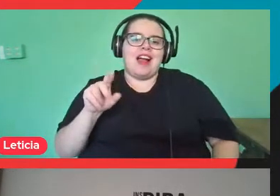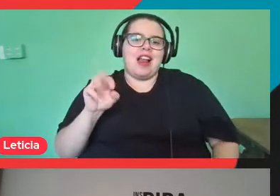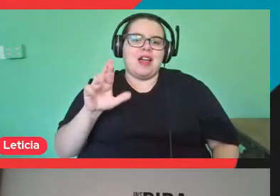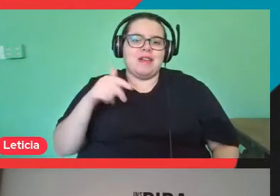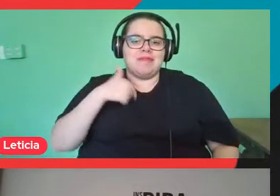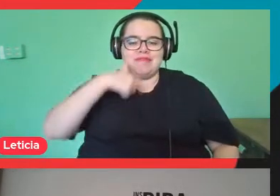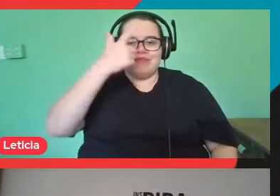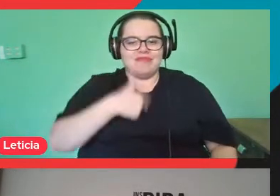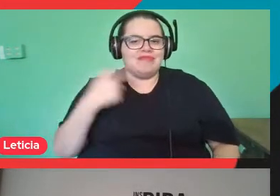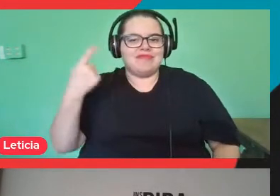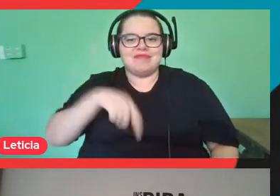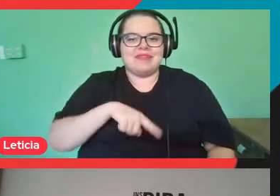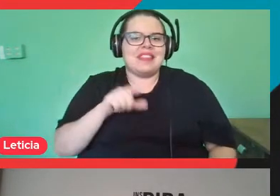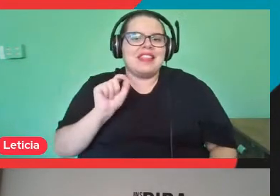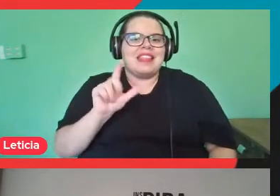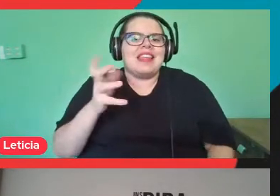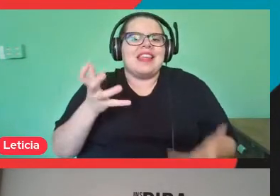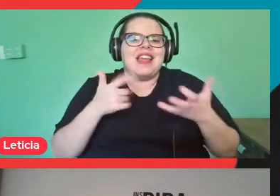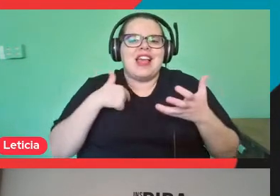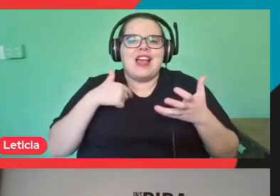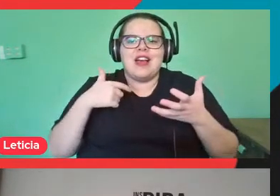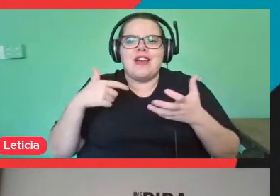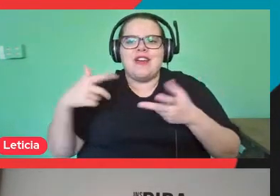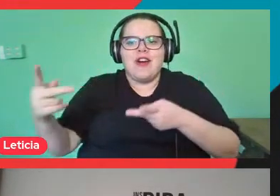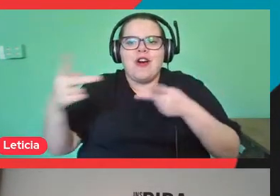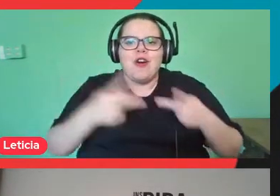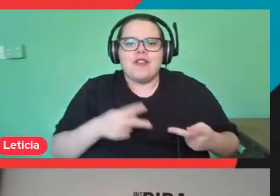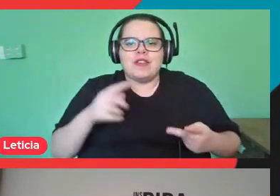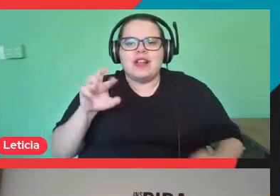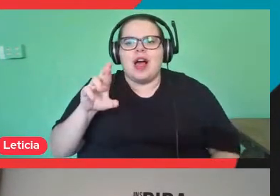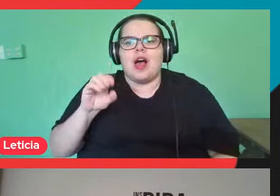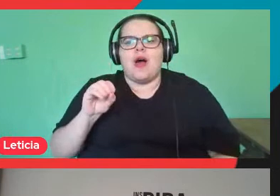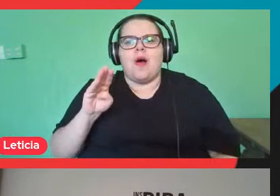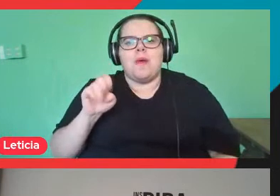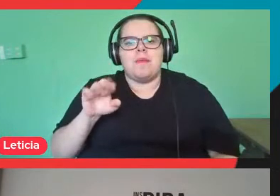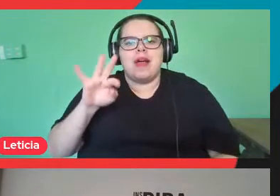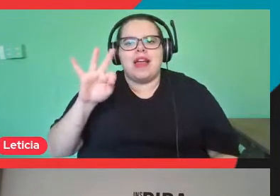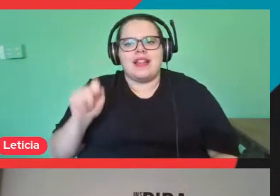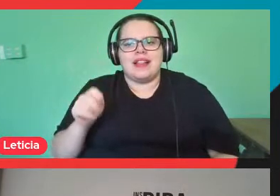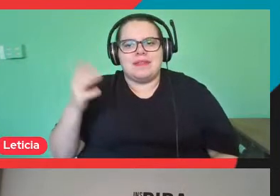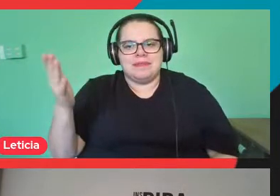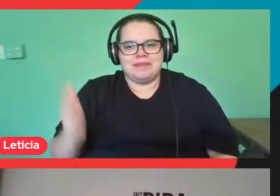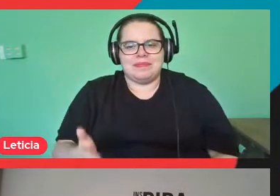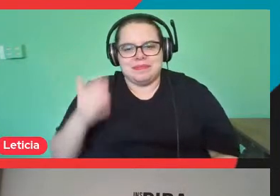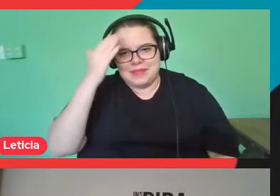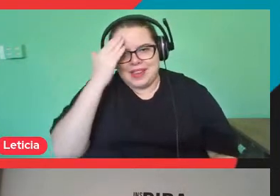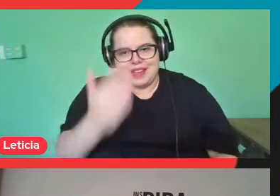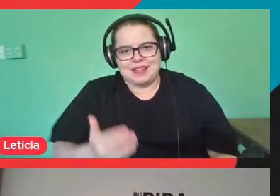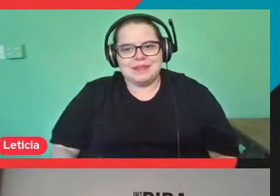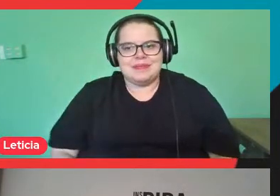aqui nessa empresa. Então, vou chamar aí a Roberta para contar um pouquinho dela também. Obrigada.